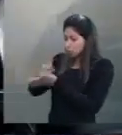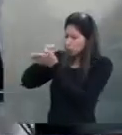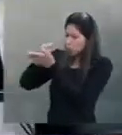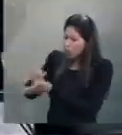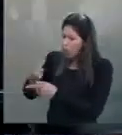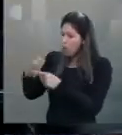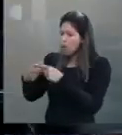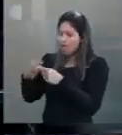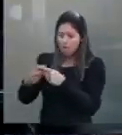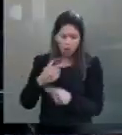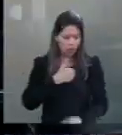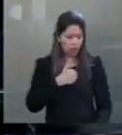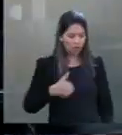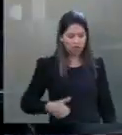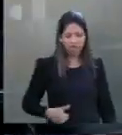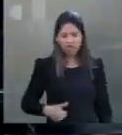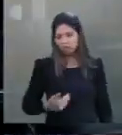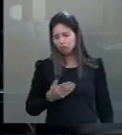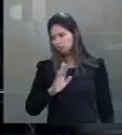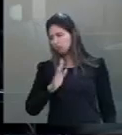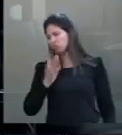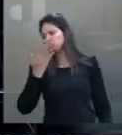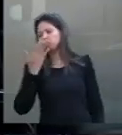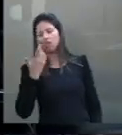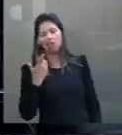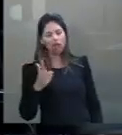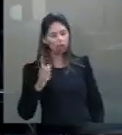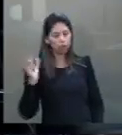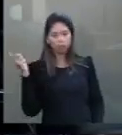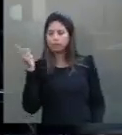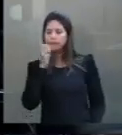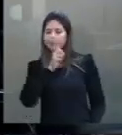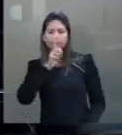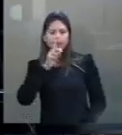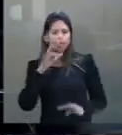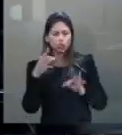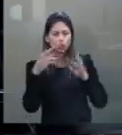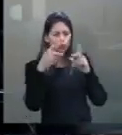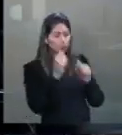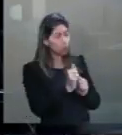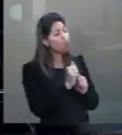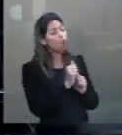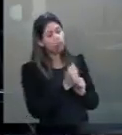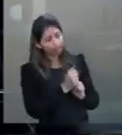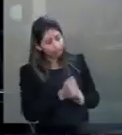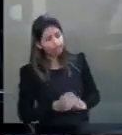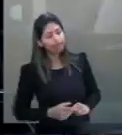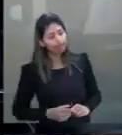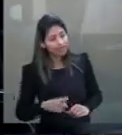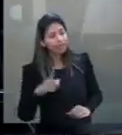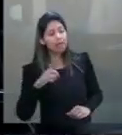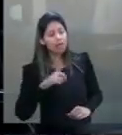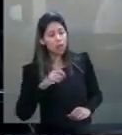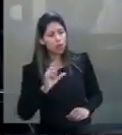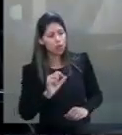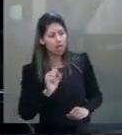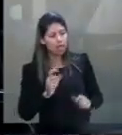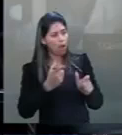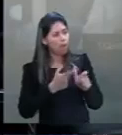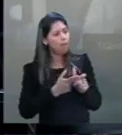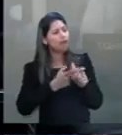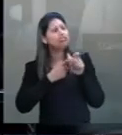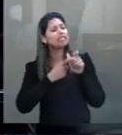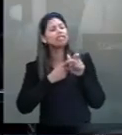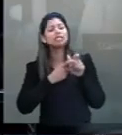não podem virar as costas. Para todos, para todos. Há uma dívida